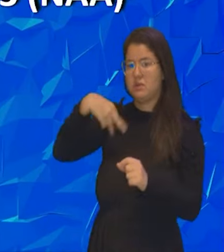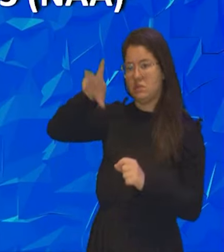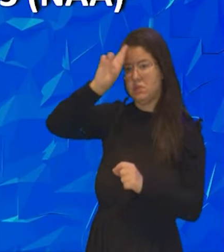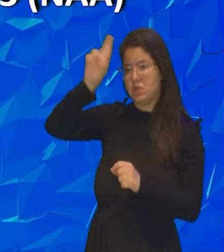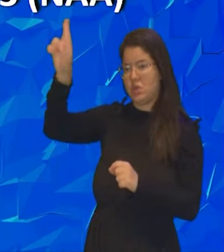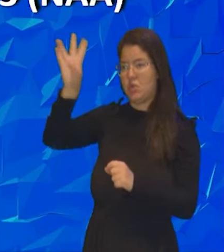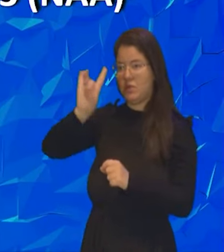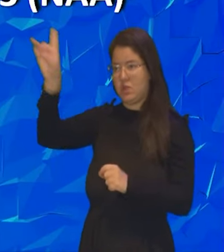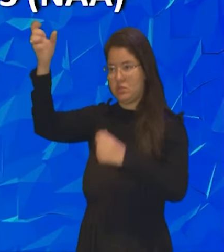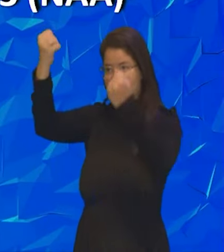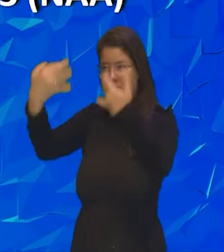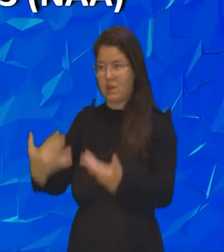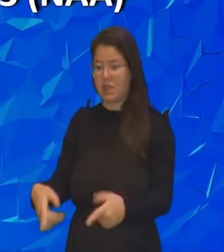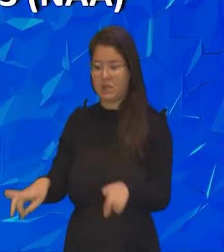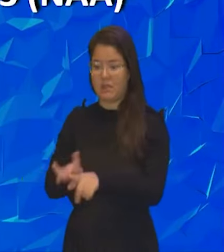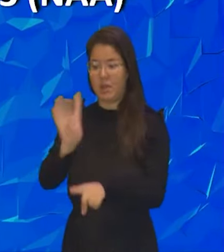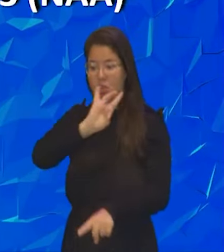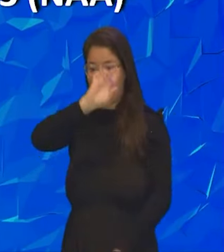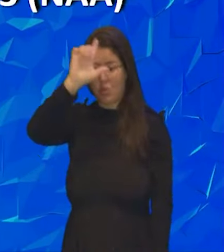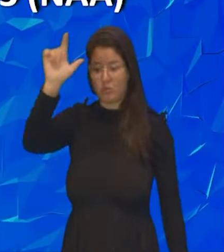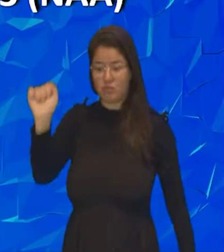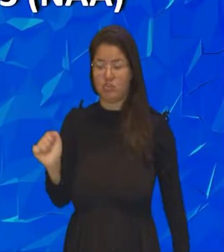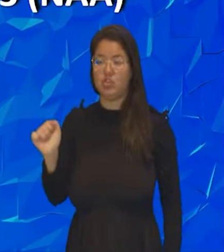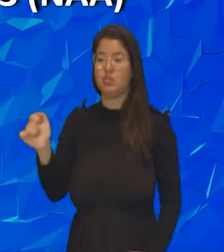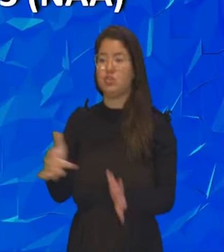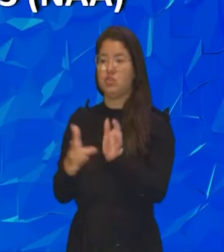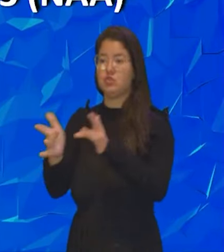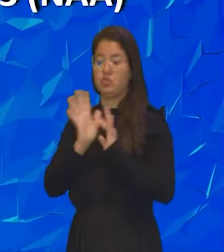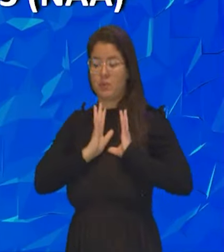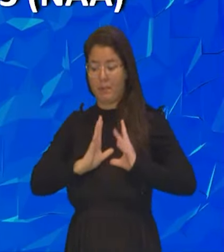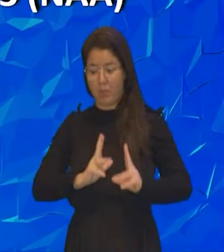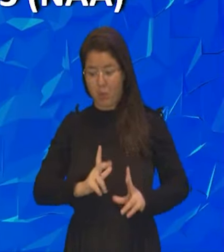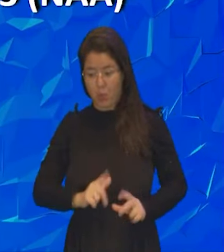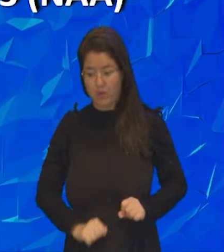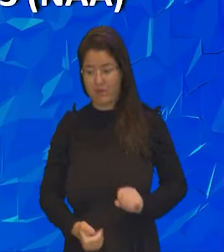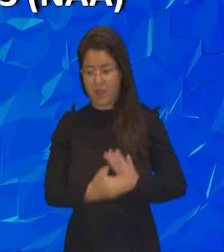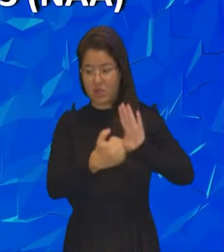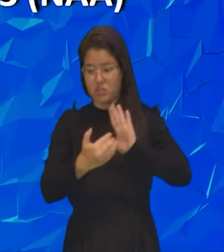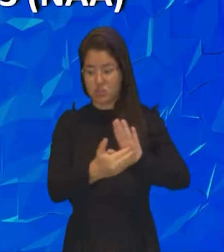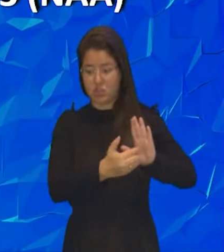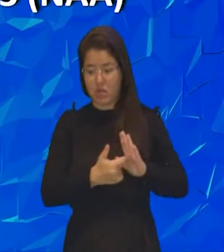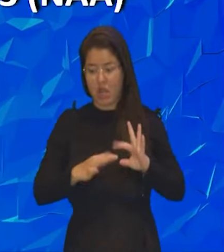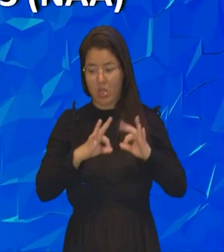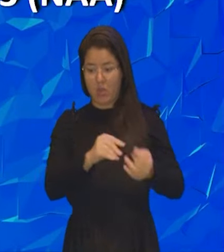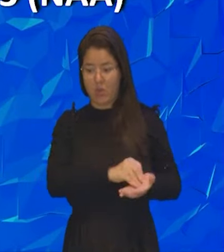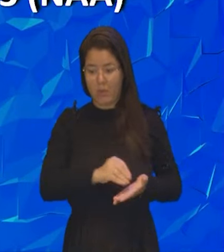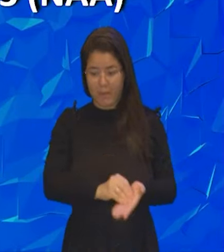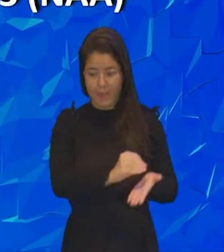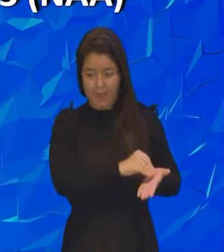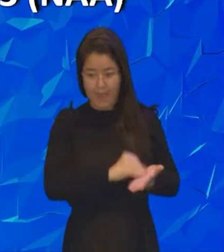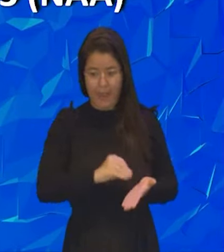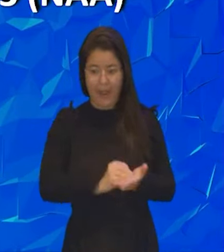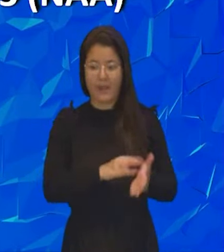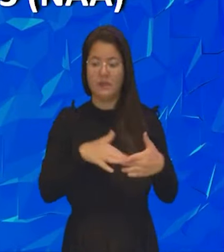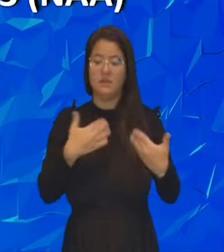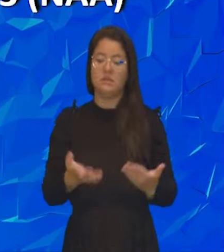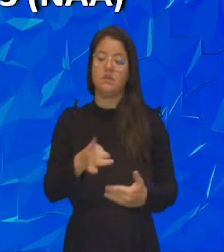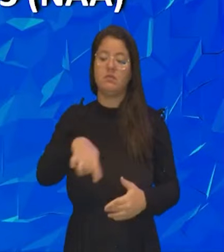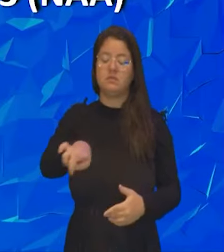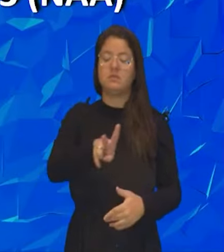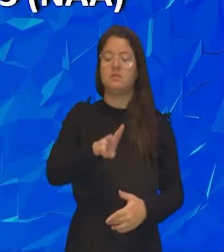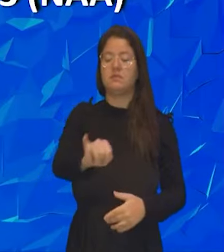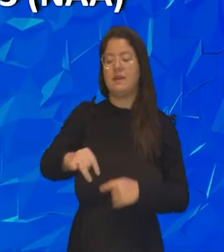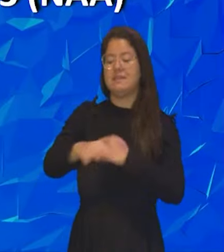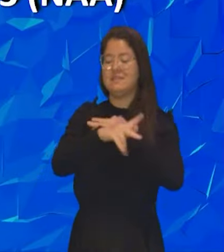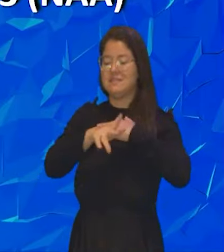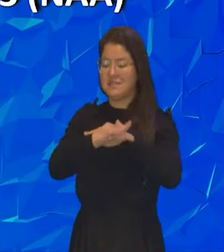Senhor Deus: no dia em que eu os purificar de todas as suas iniquidades, então farei